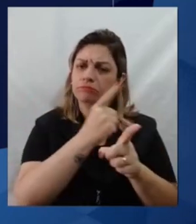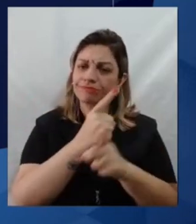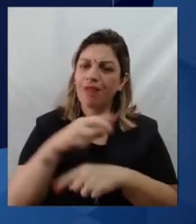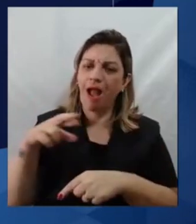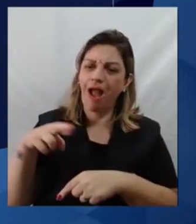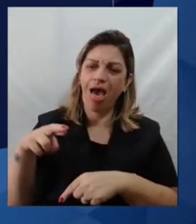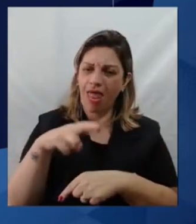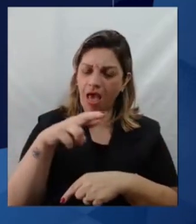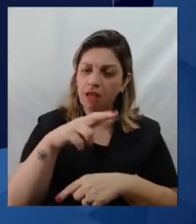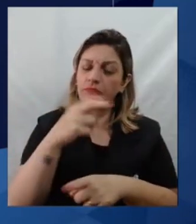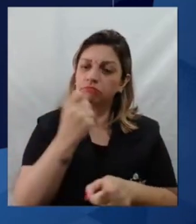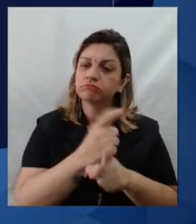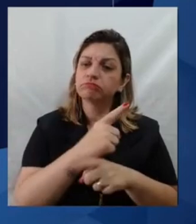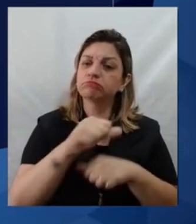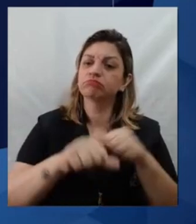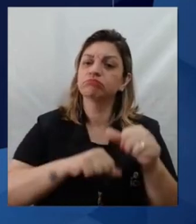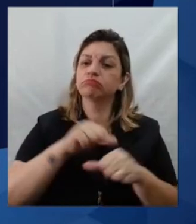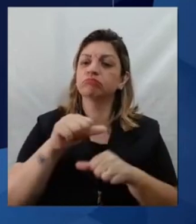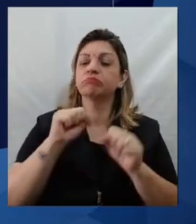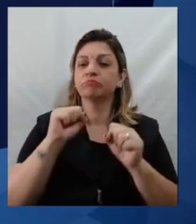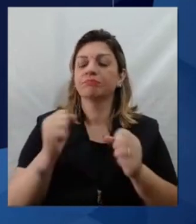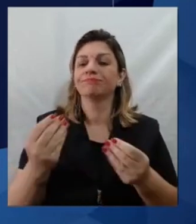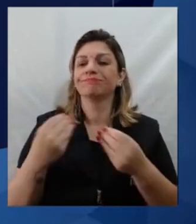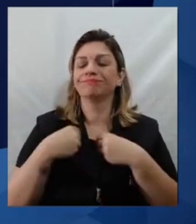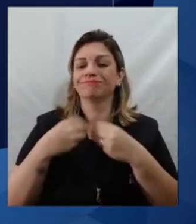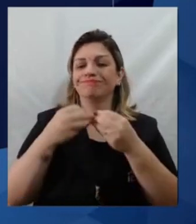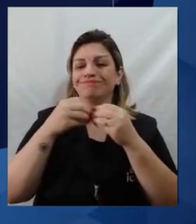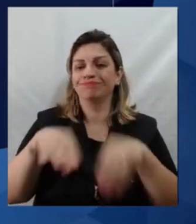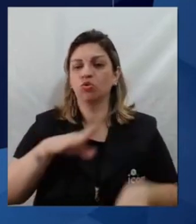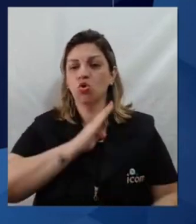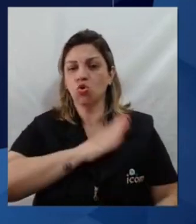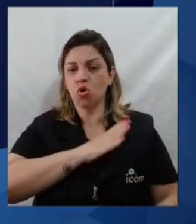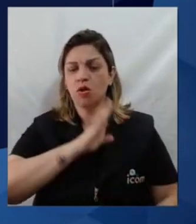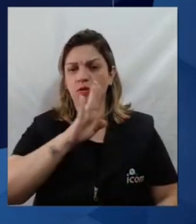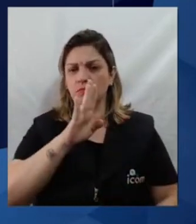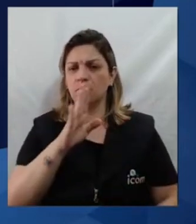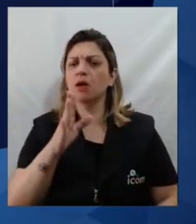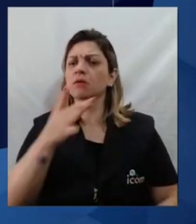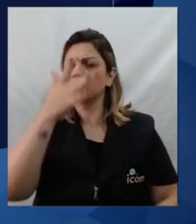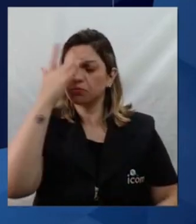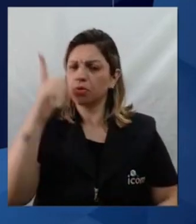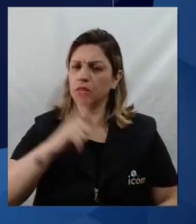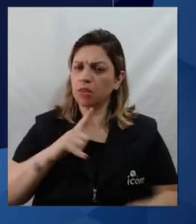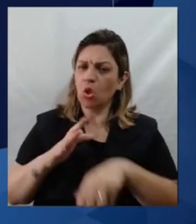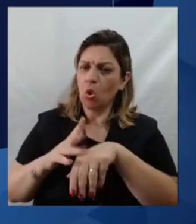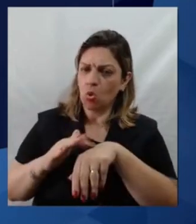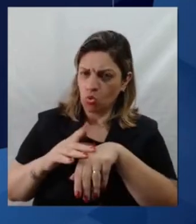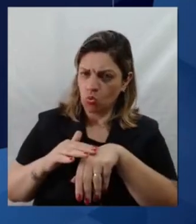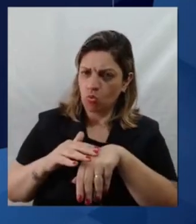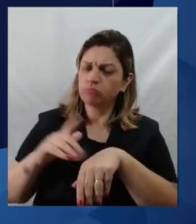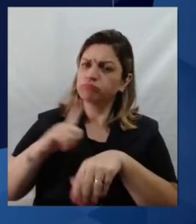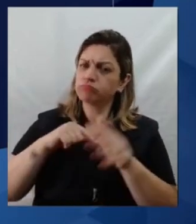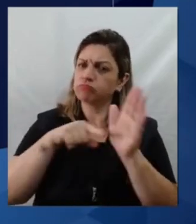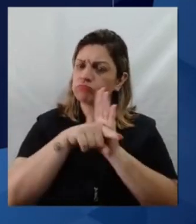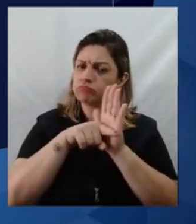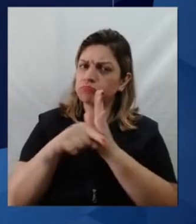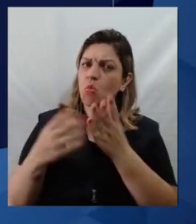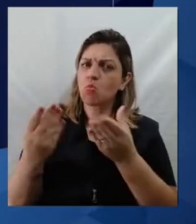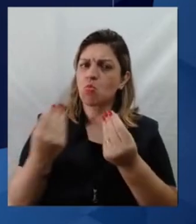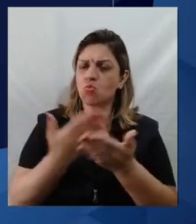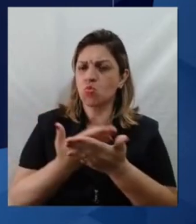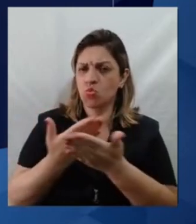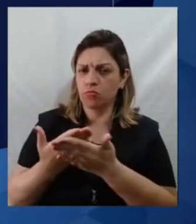que poderiam ser maléficas ao coração. Porém, para muitas doenças cardiopulmonares crônicas, já tinha bastante estudos. E por que o HP, então, não